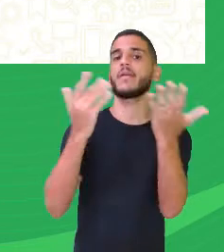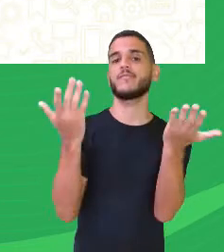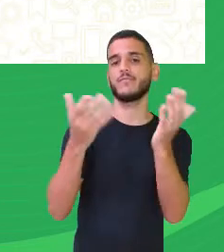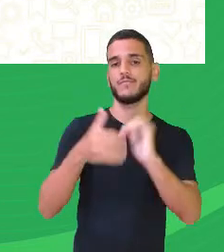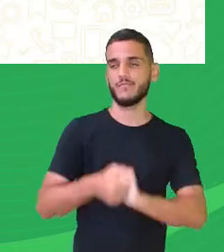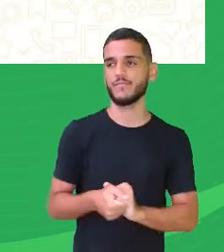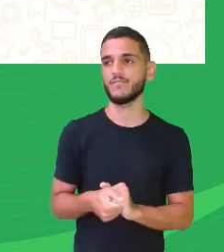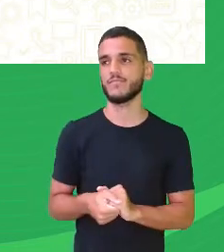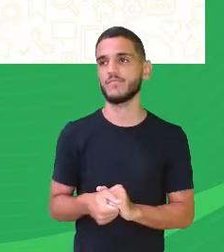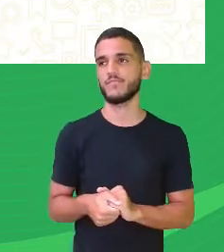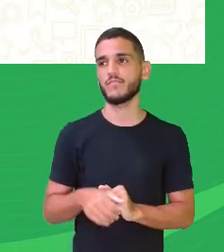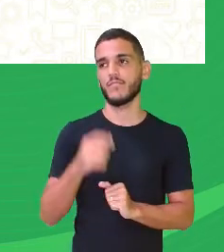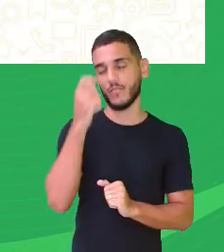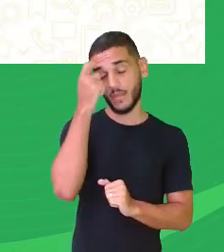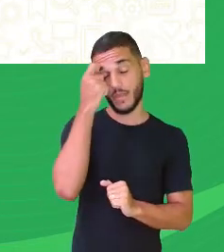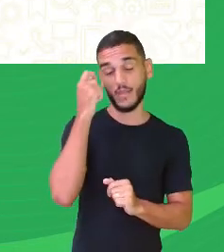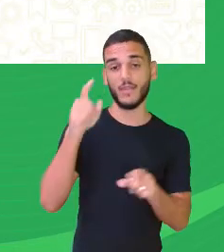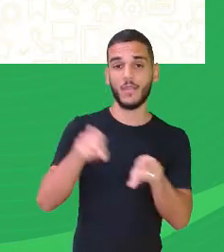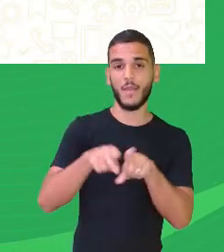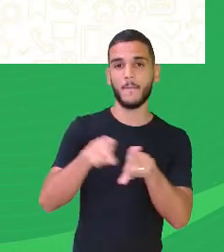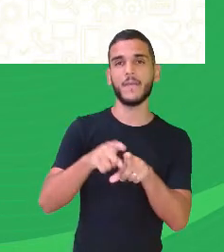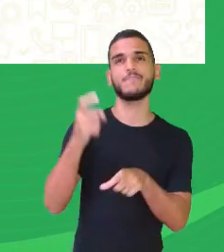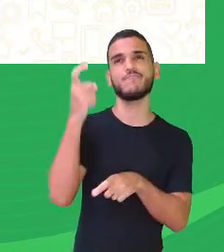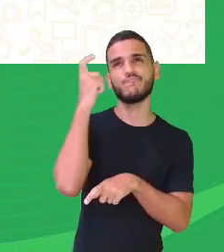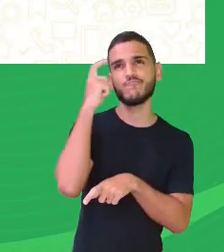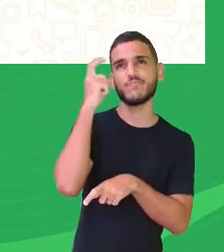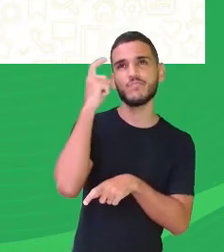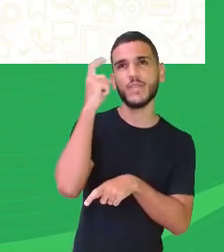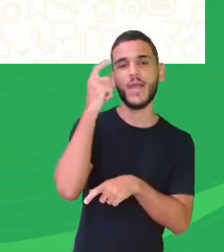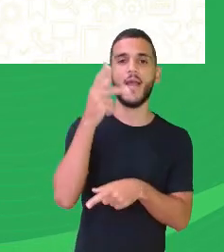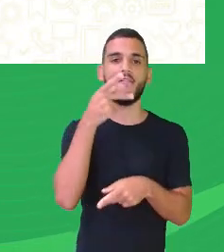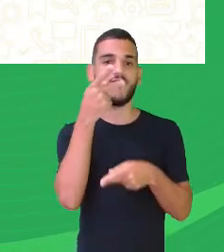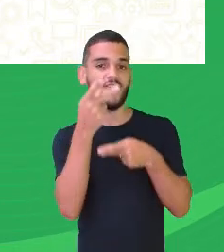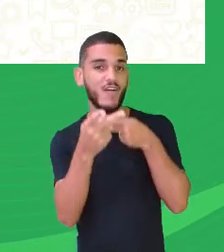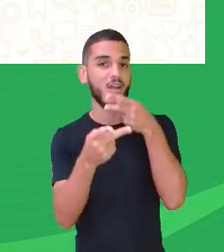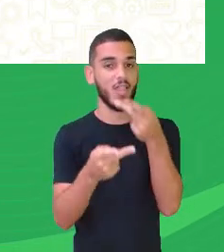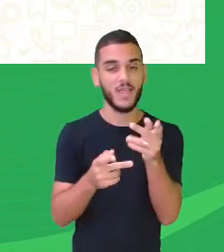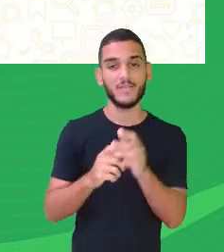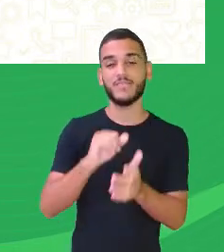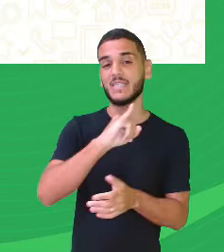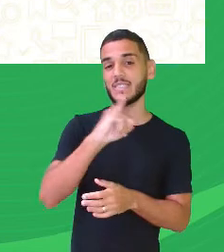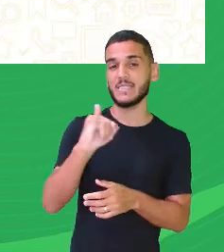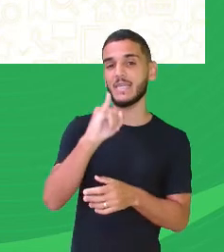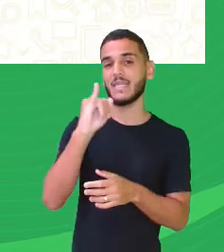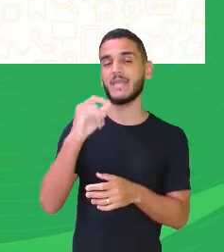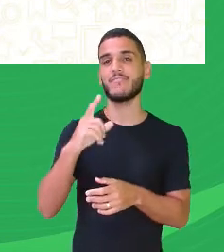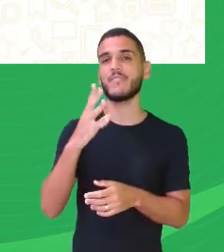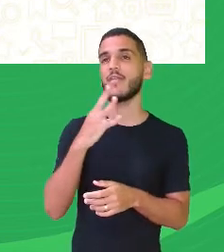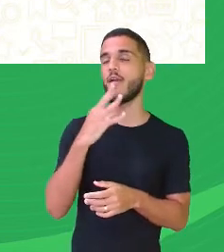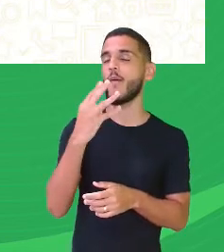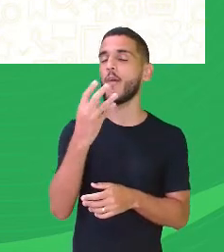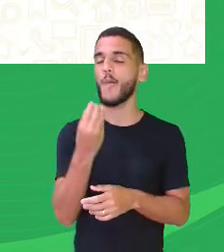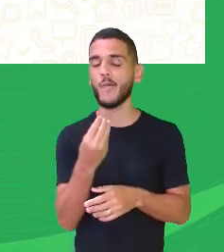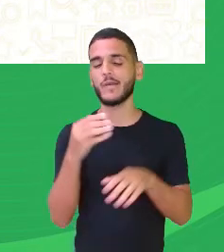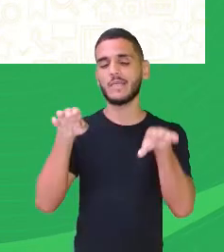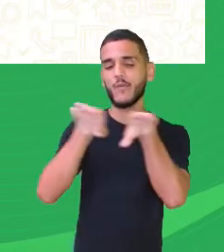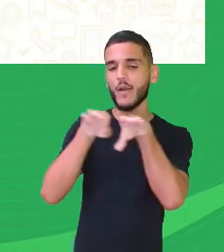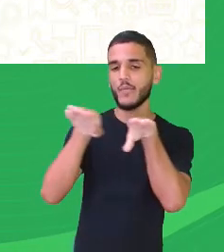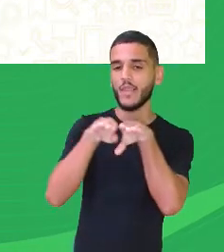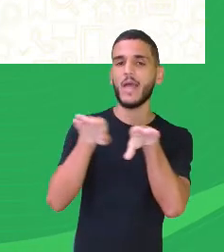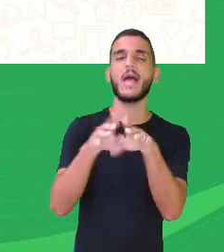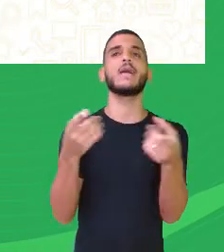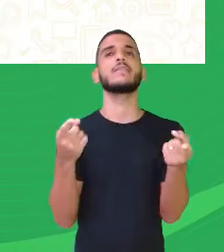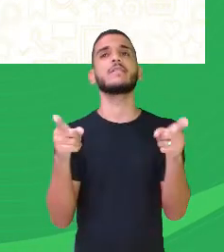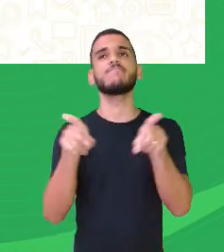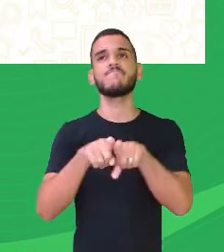né? No raciocínio verbal, a gente vai entender se há compreensão de relações de igualdade, se ele compreende as